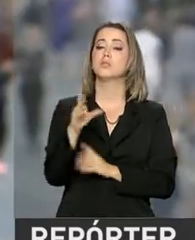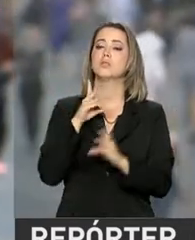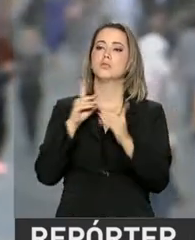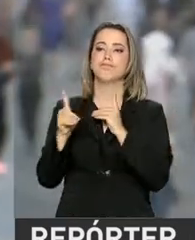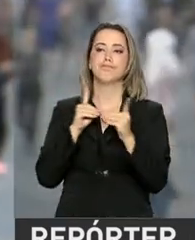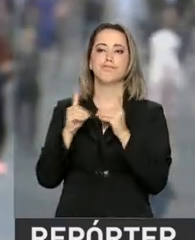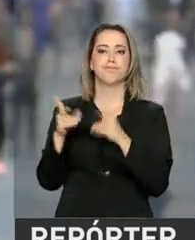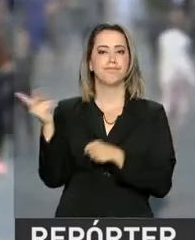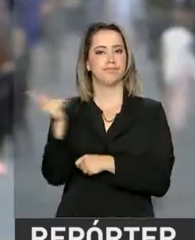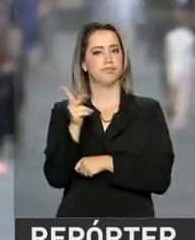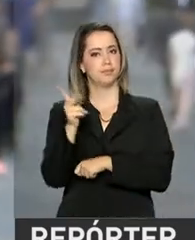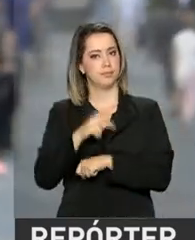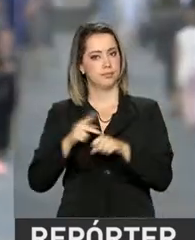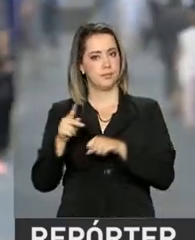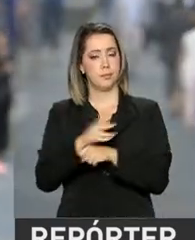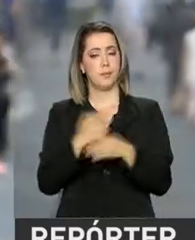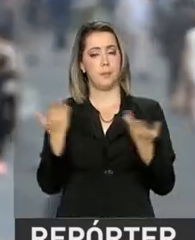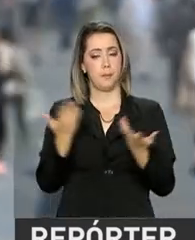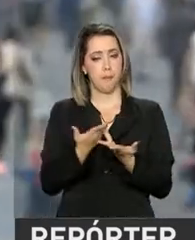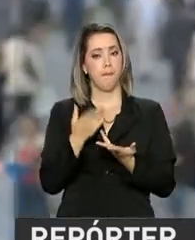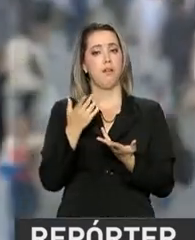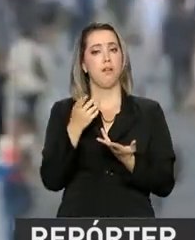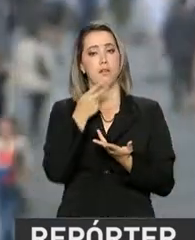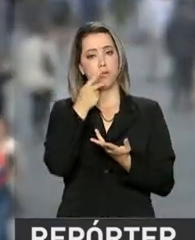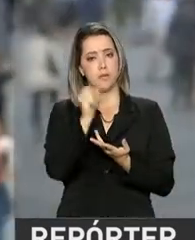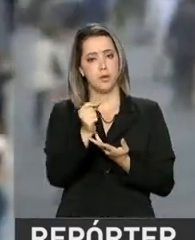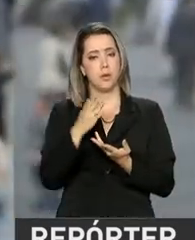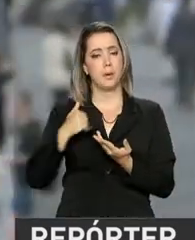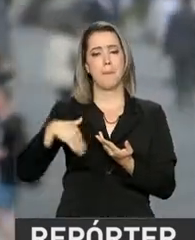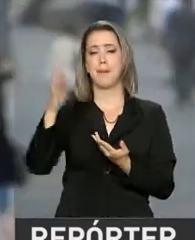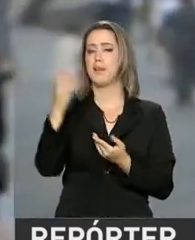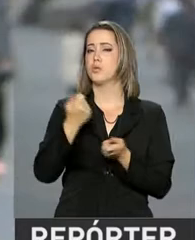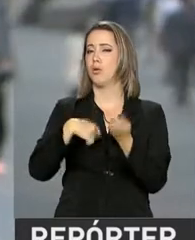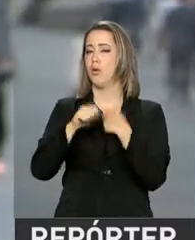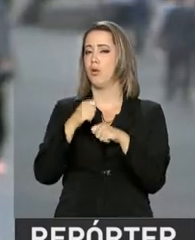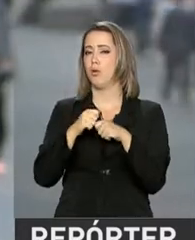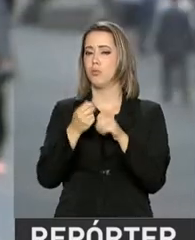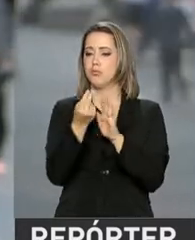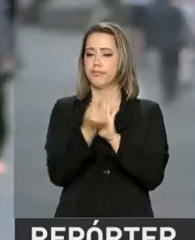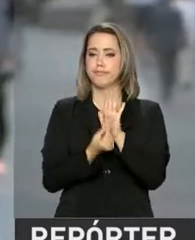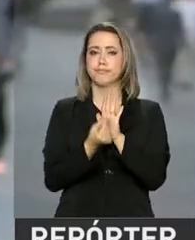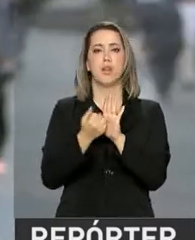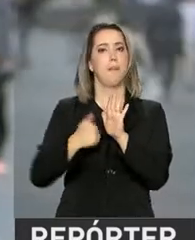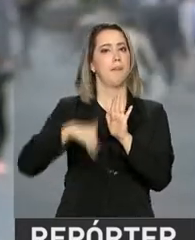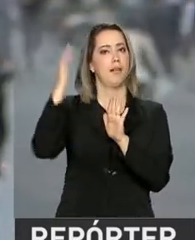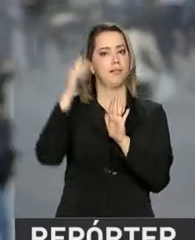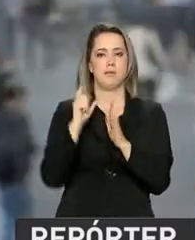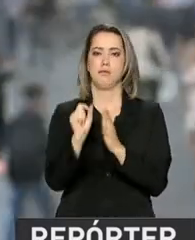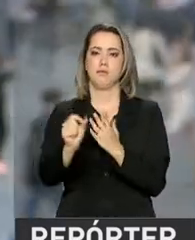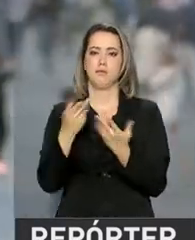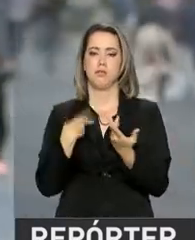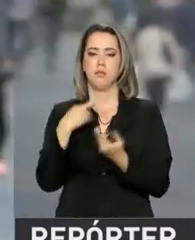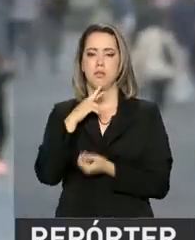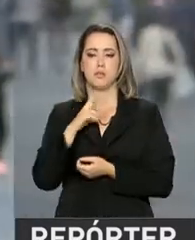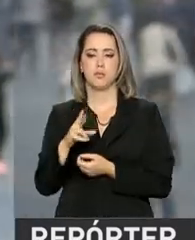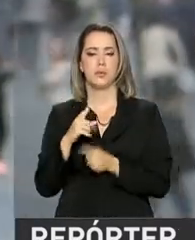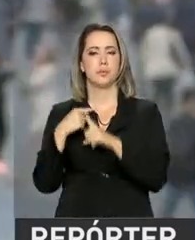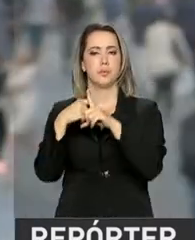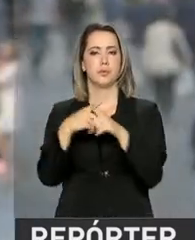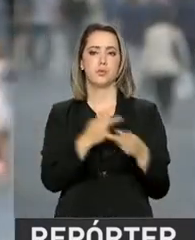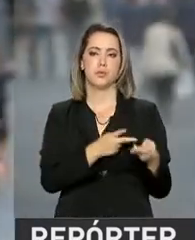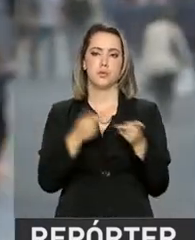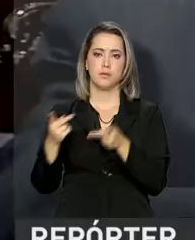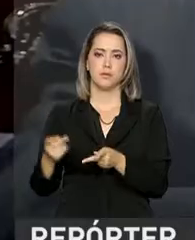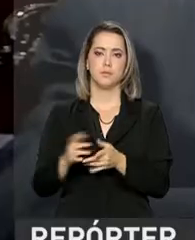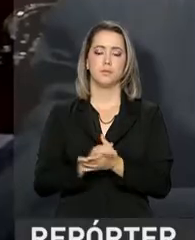brasil e rússia e disse que a parceria vai além da questão econômica e ainda afirmou que espera resultados positivos da visita